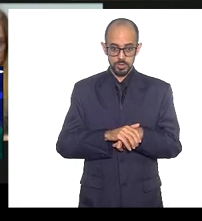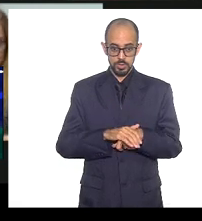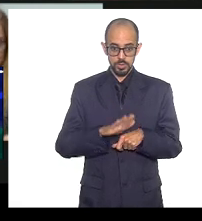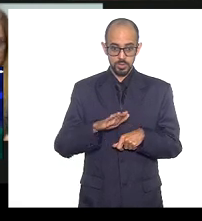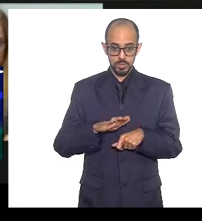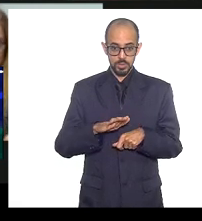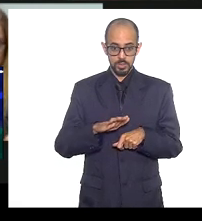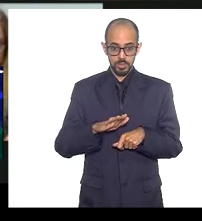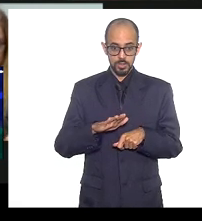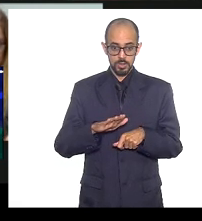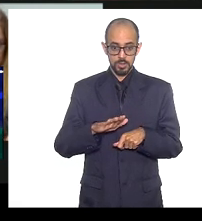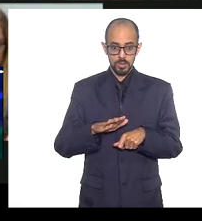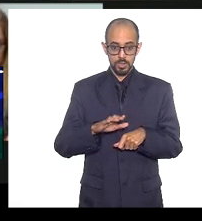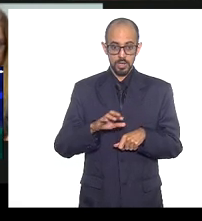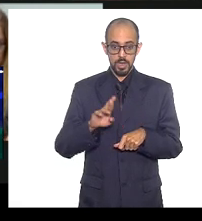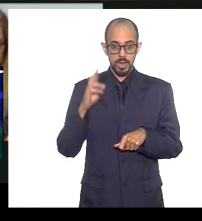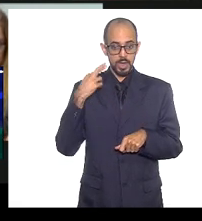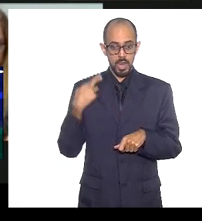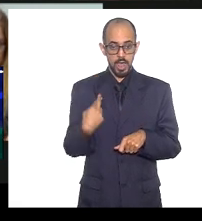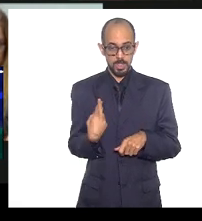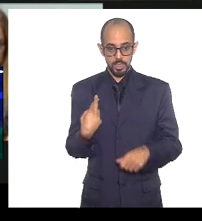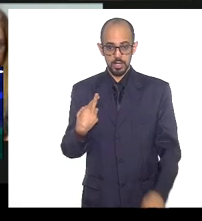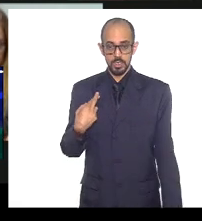deputada Renata,